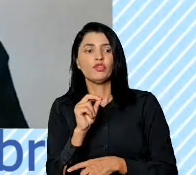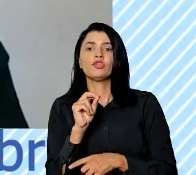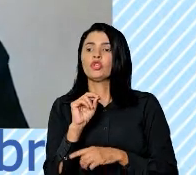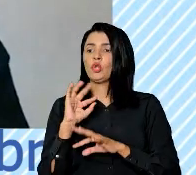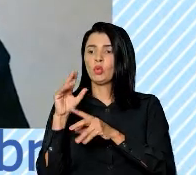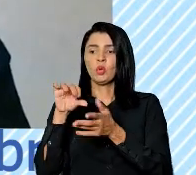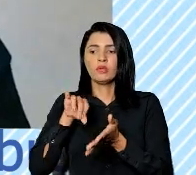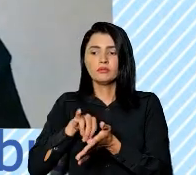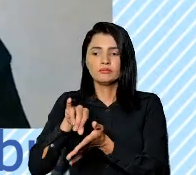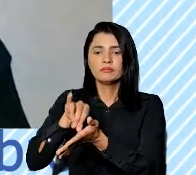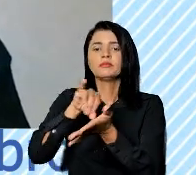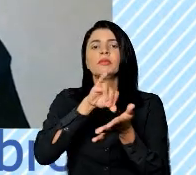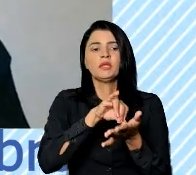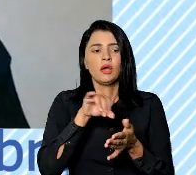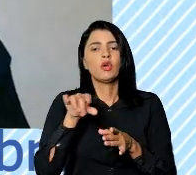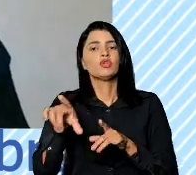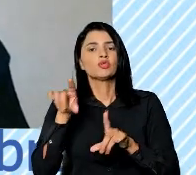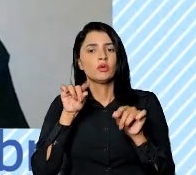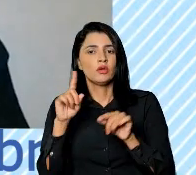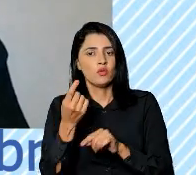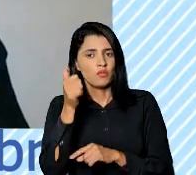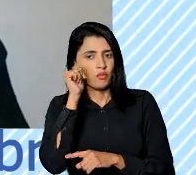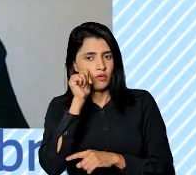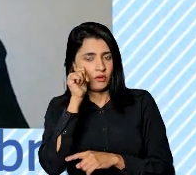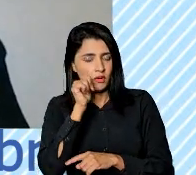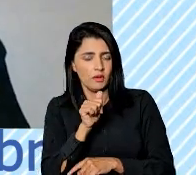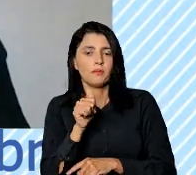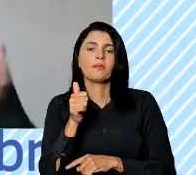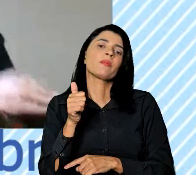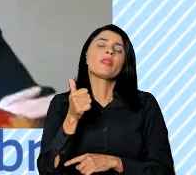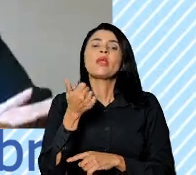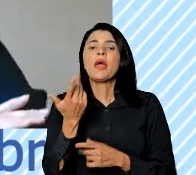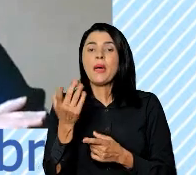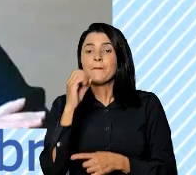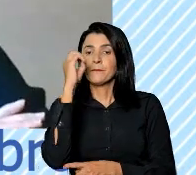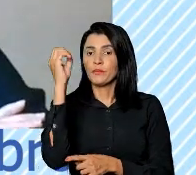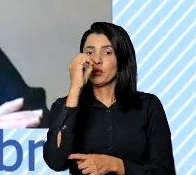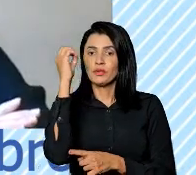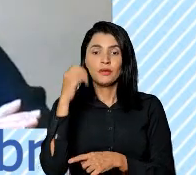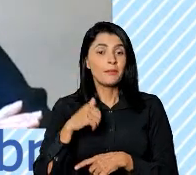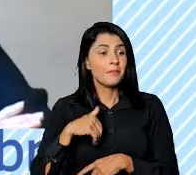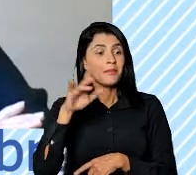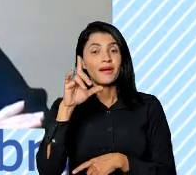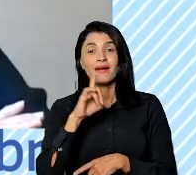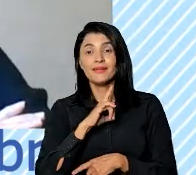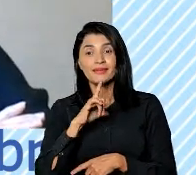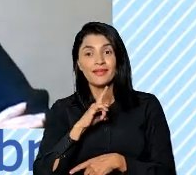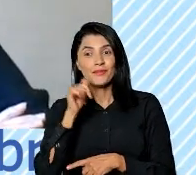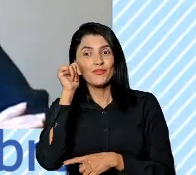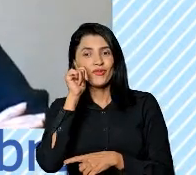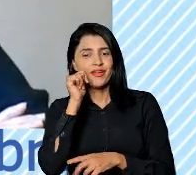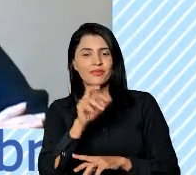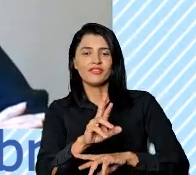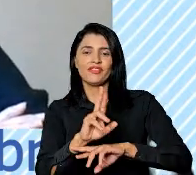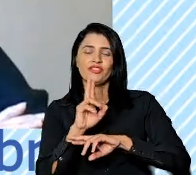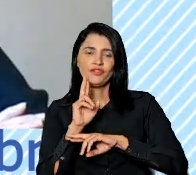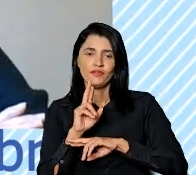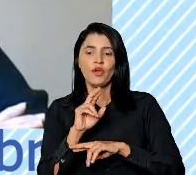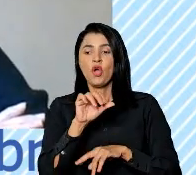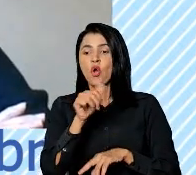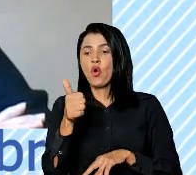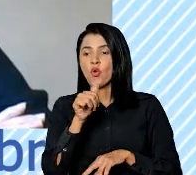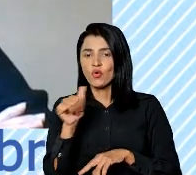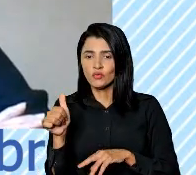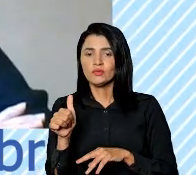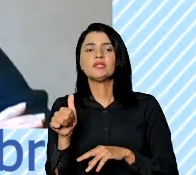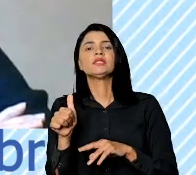menos uma vereadora mulher. Porto Alegre é hoje a capital com maior representatividade feminina na Câmara Municipal. 11 das 36 vagas são